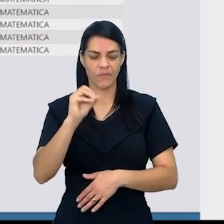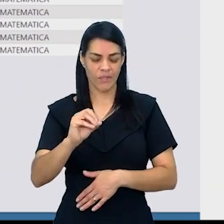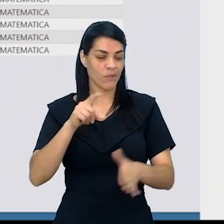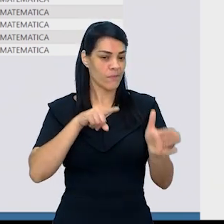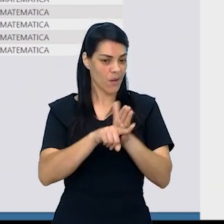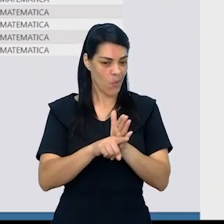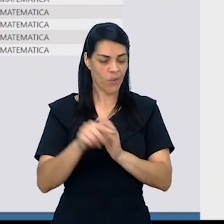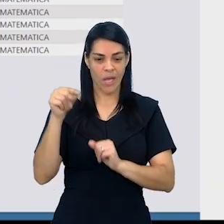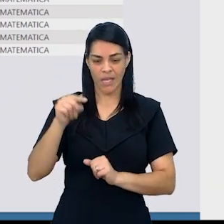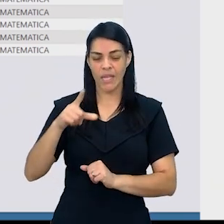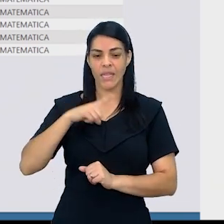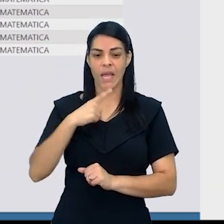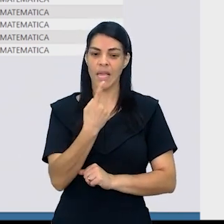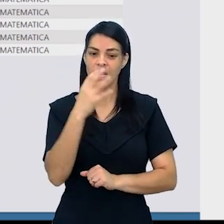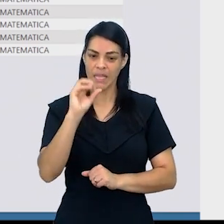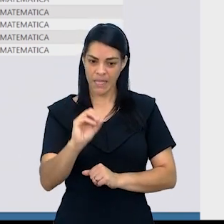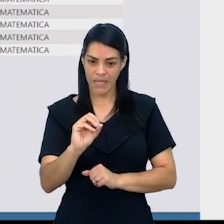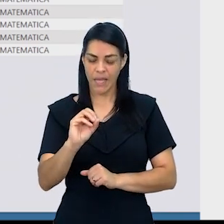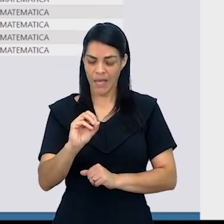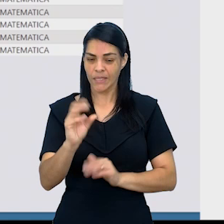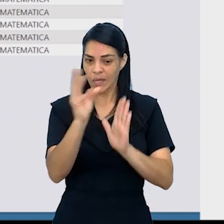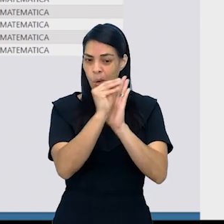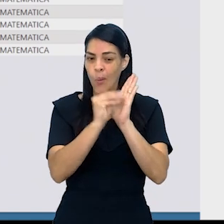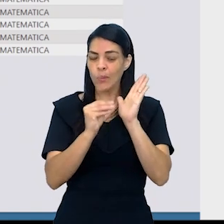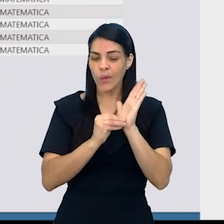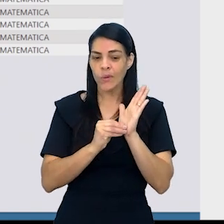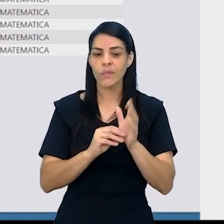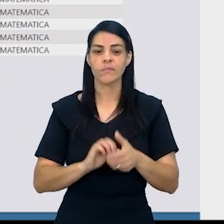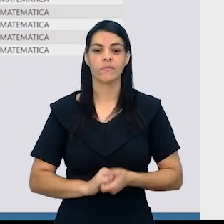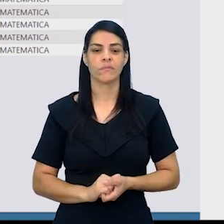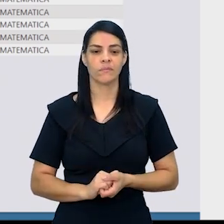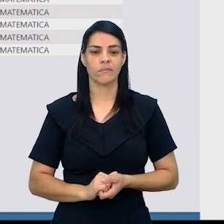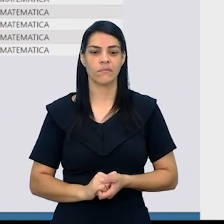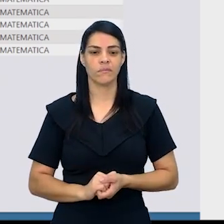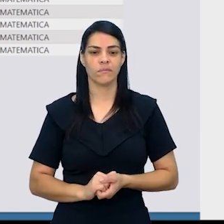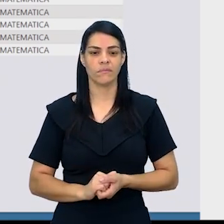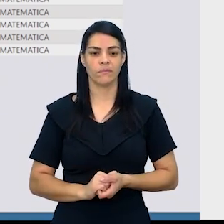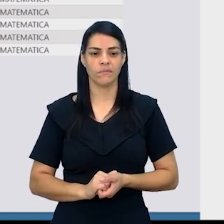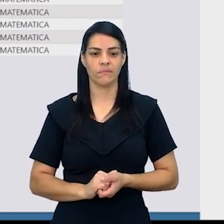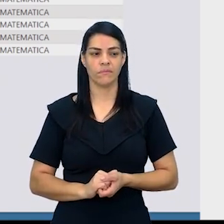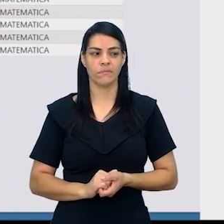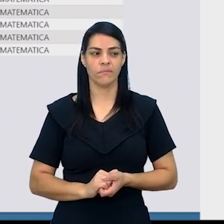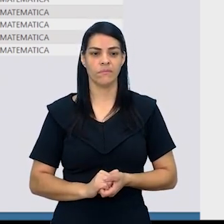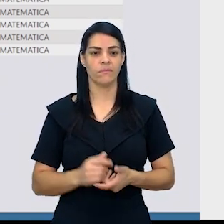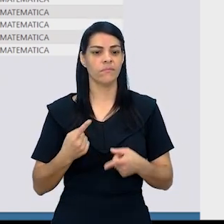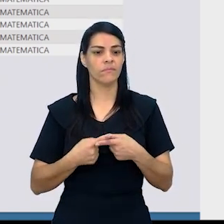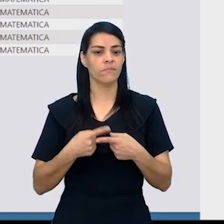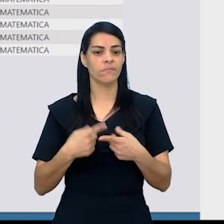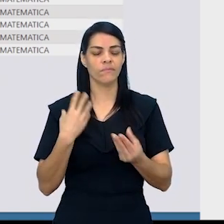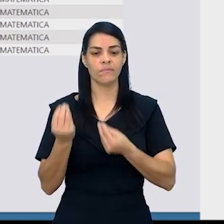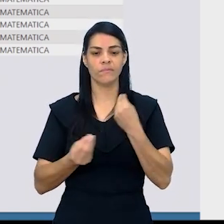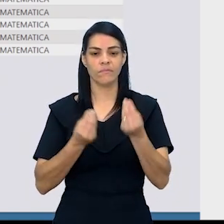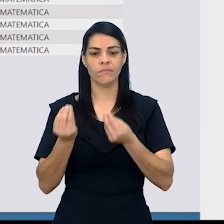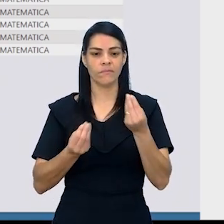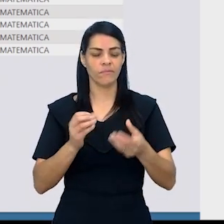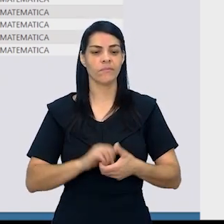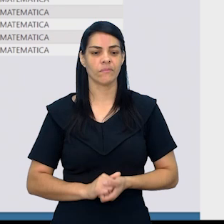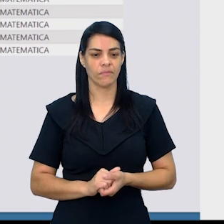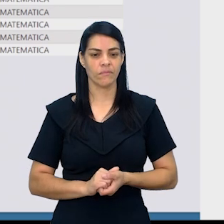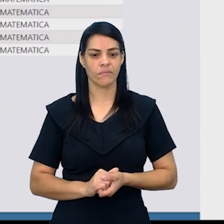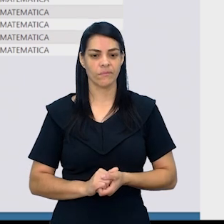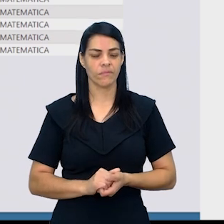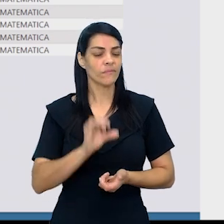aqui tem entre essas 10 conteúdos porque né aí como que o professor então